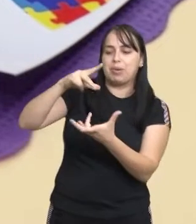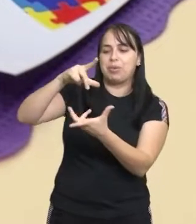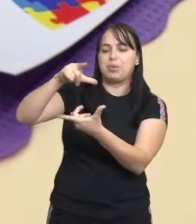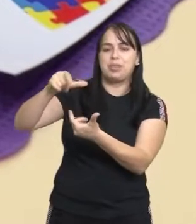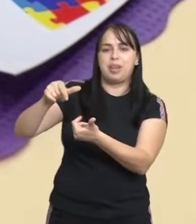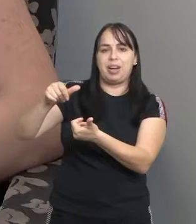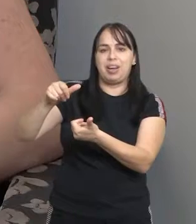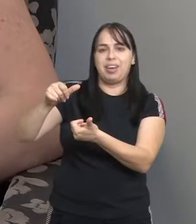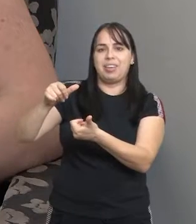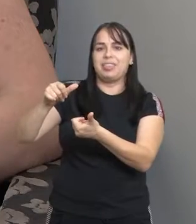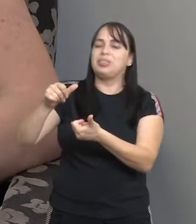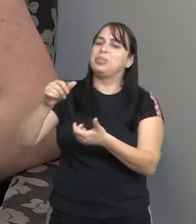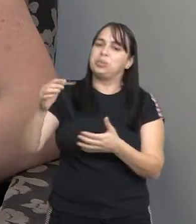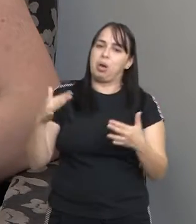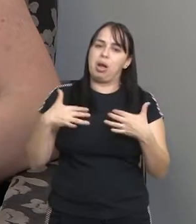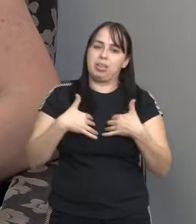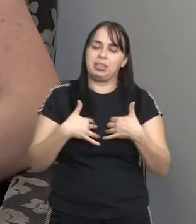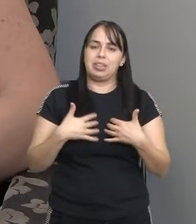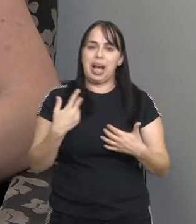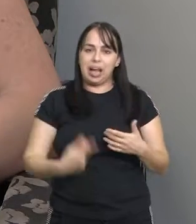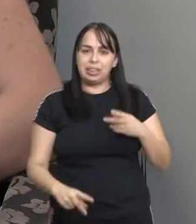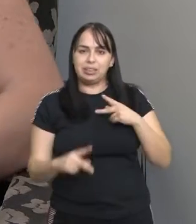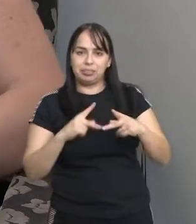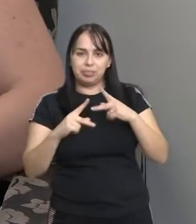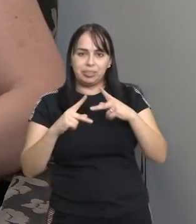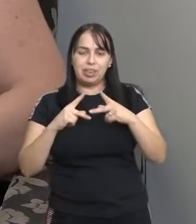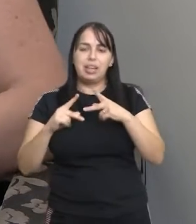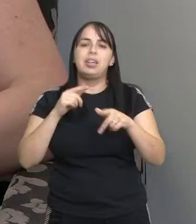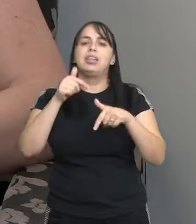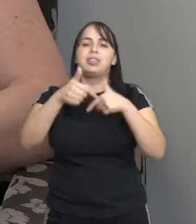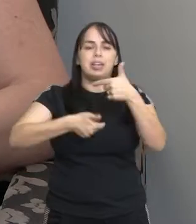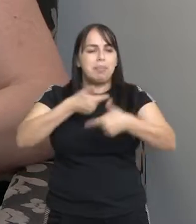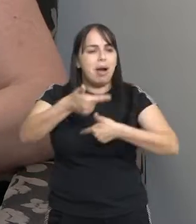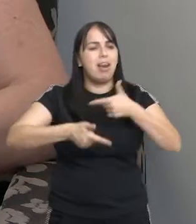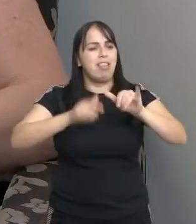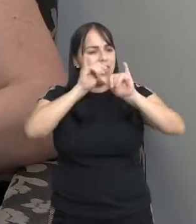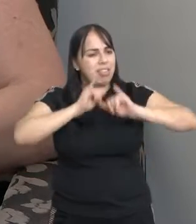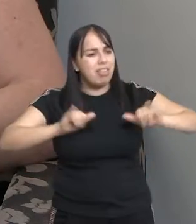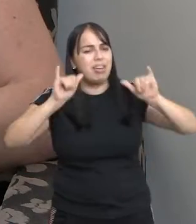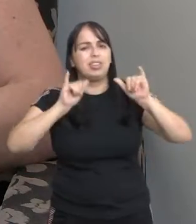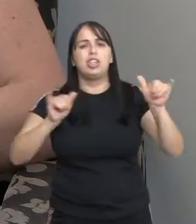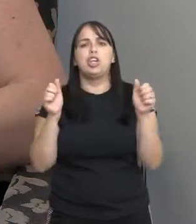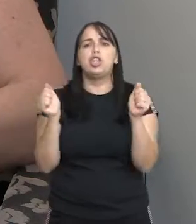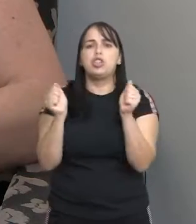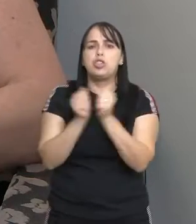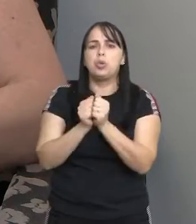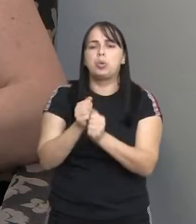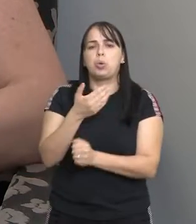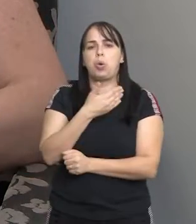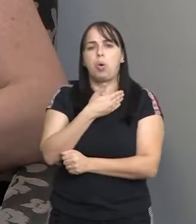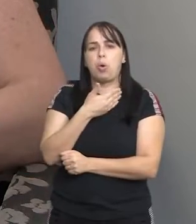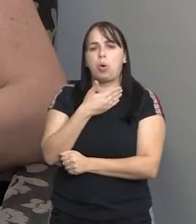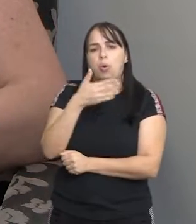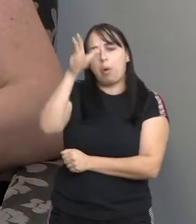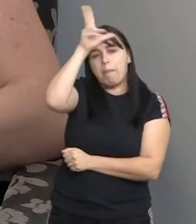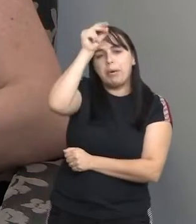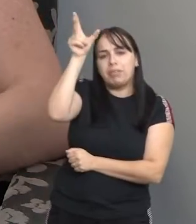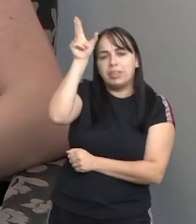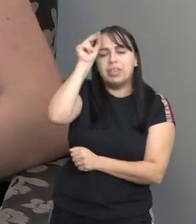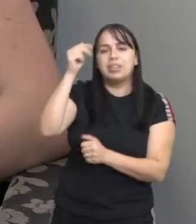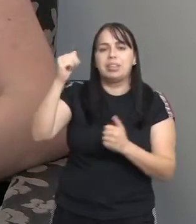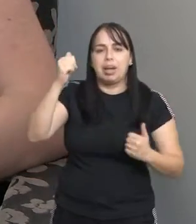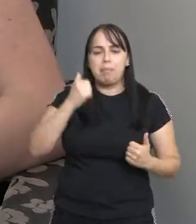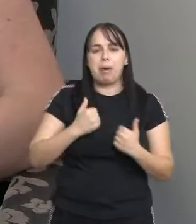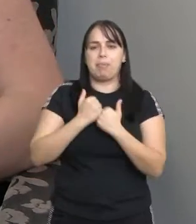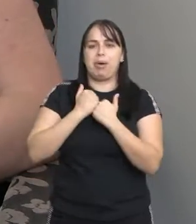sobre o Autismo. Aqui em São José a gente está trabalhando em várias campanhas, né, aí junto com o governo, dando maior